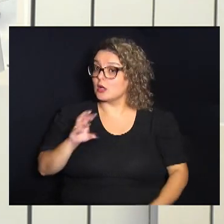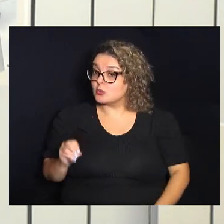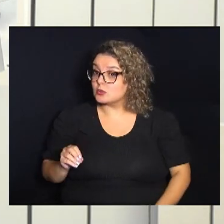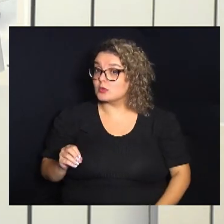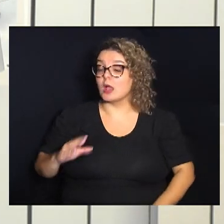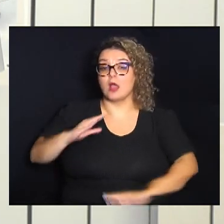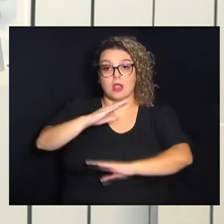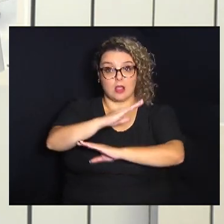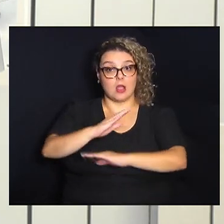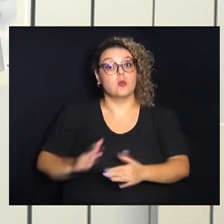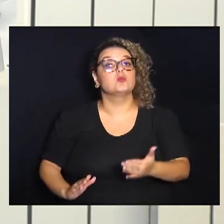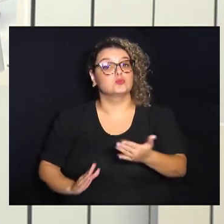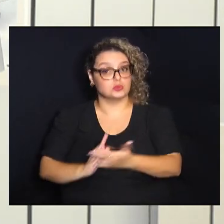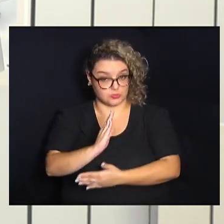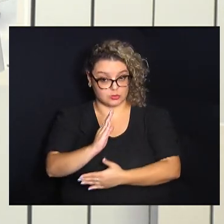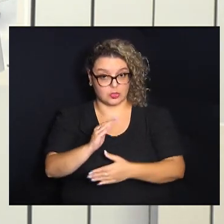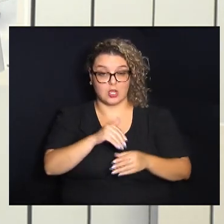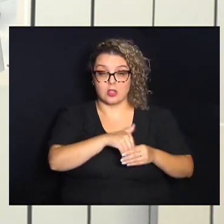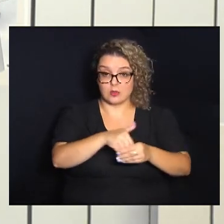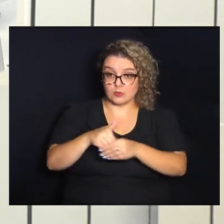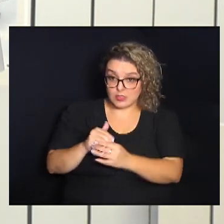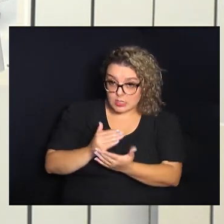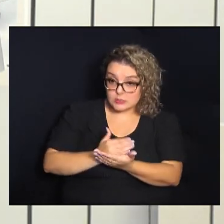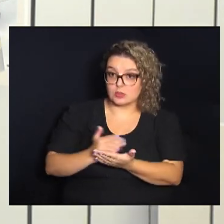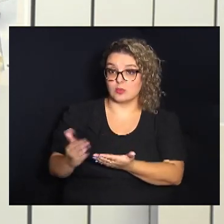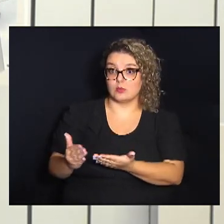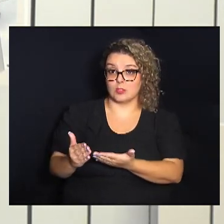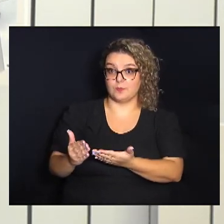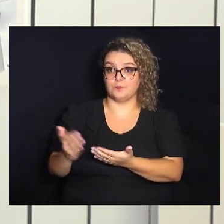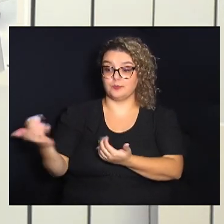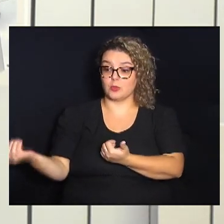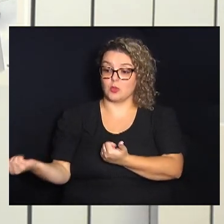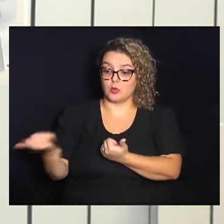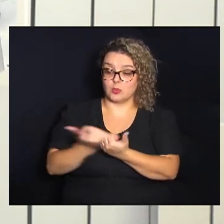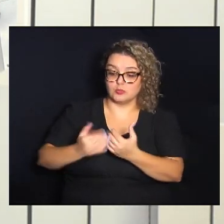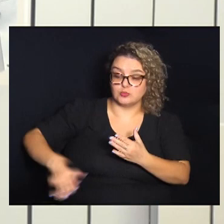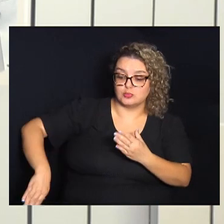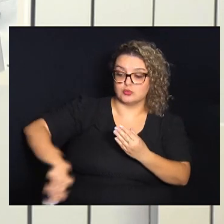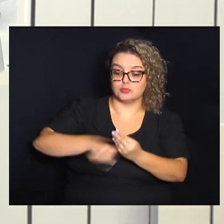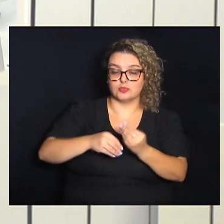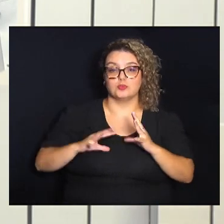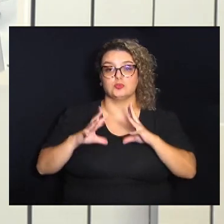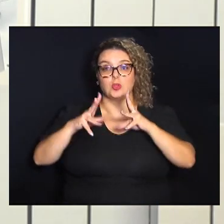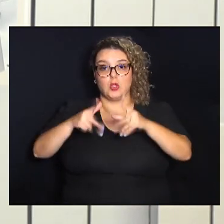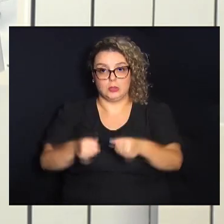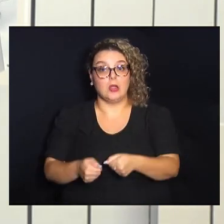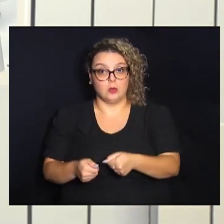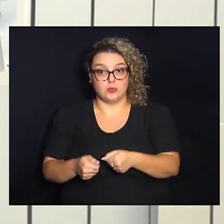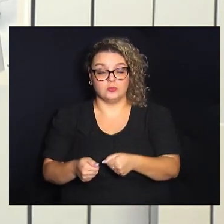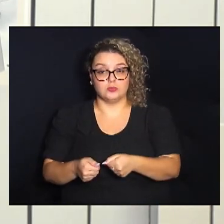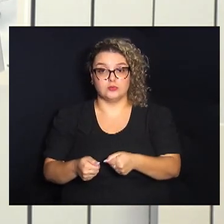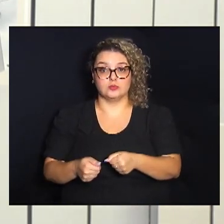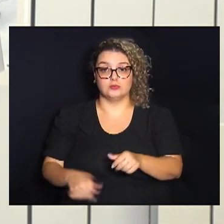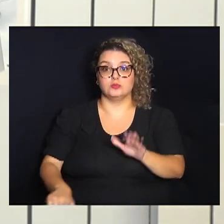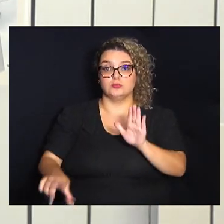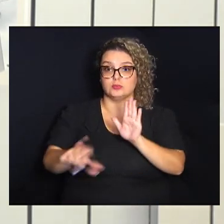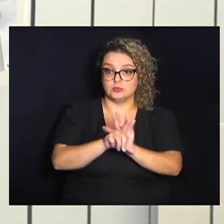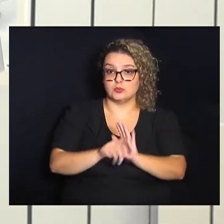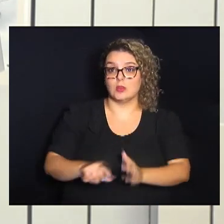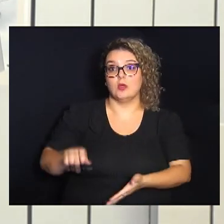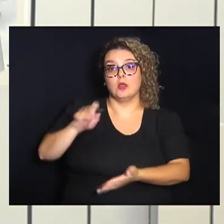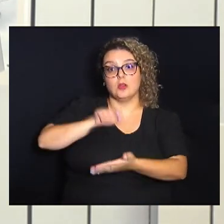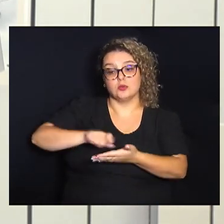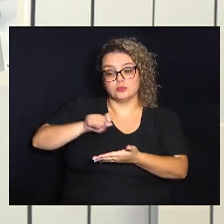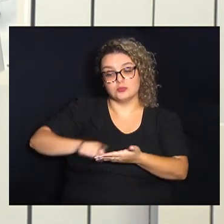Câmara aprovou em votação inicial o substitutivo total ao projeto de lei de autoria do vereador Eduardo